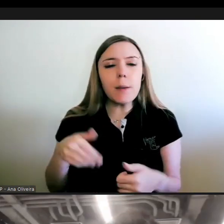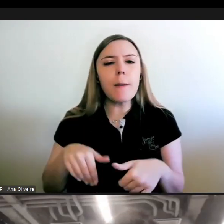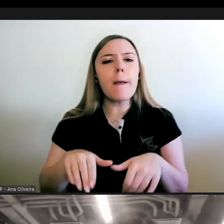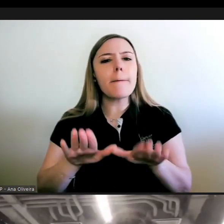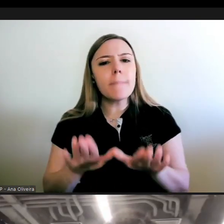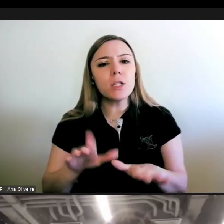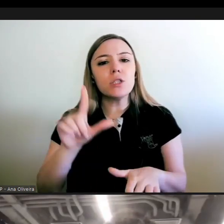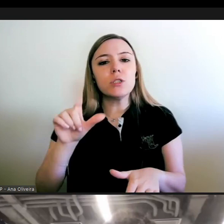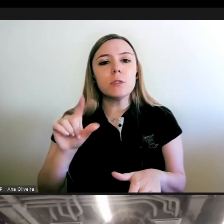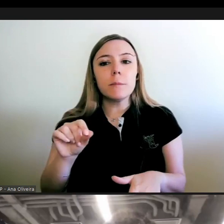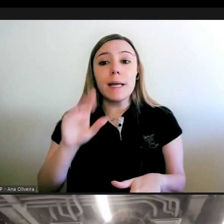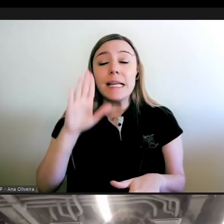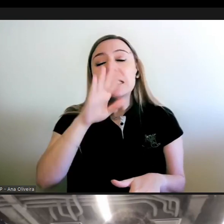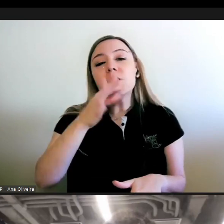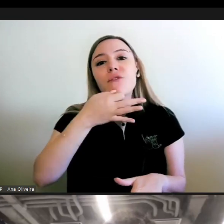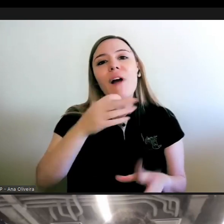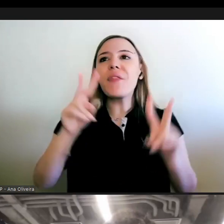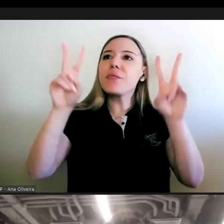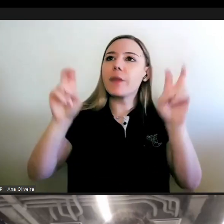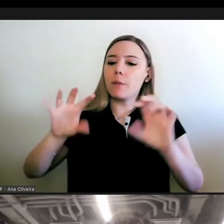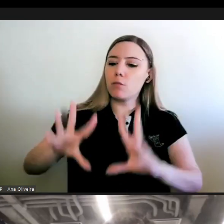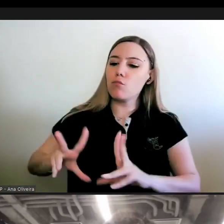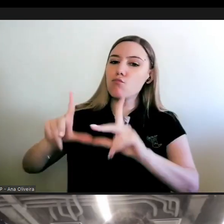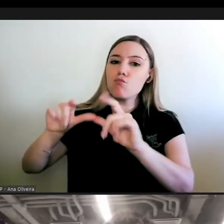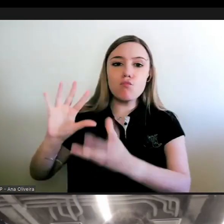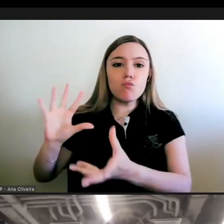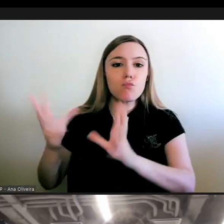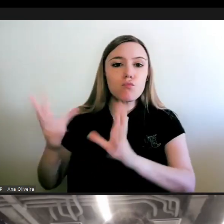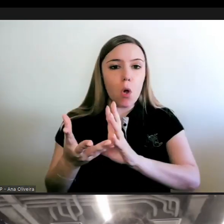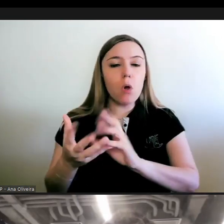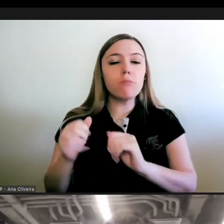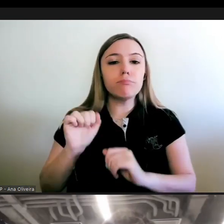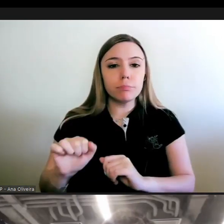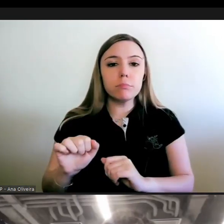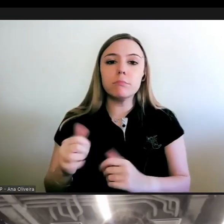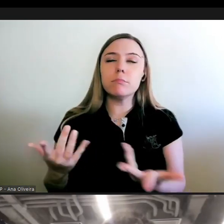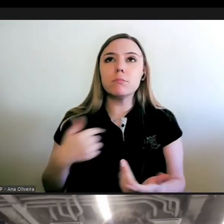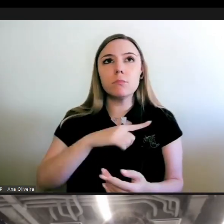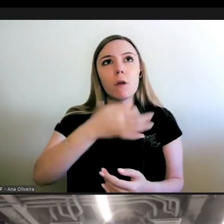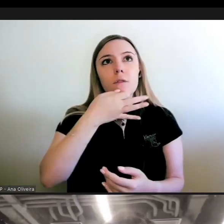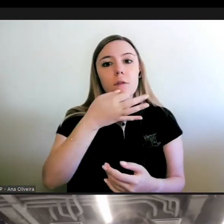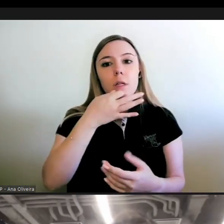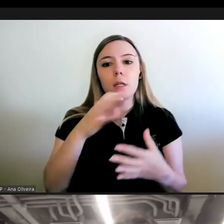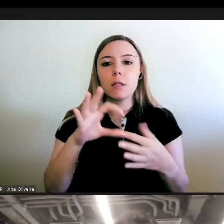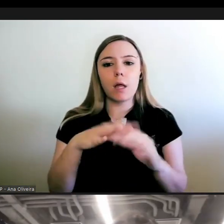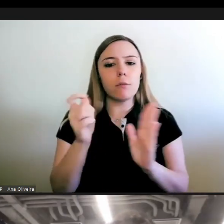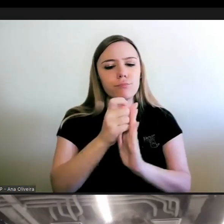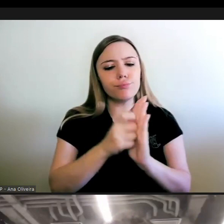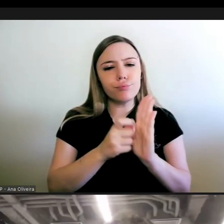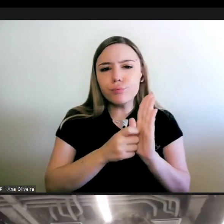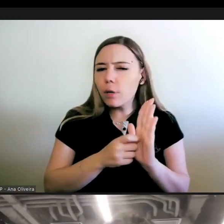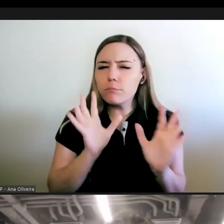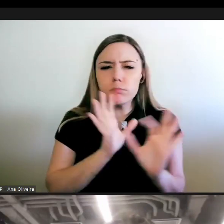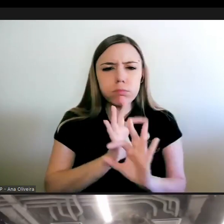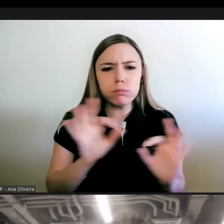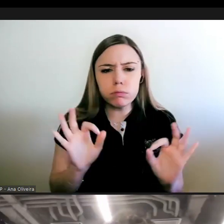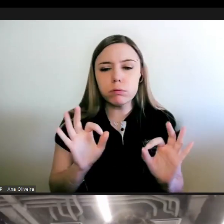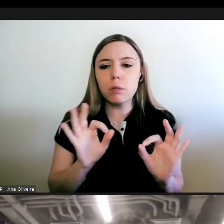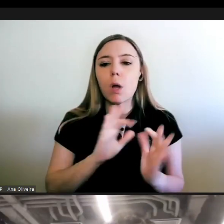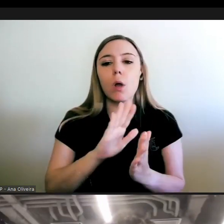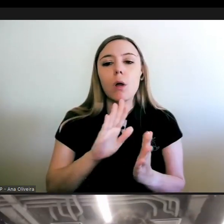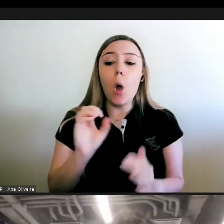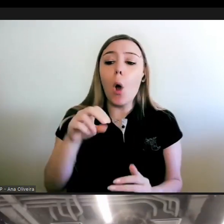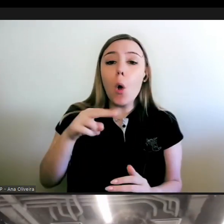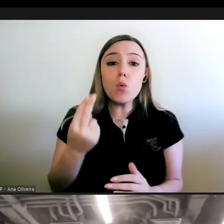quando falamos de desenvolvimento sustentável, estamos a falar de uma agenda fantástica que foi proposta pelas